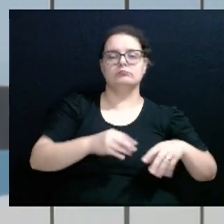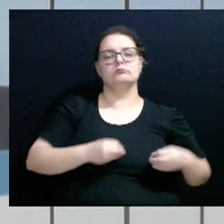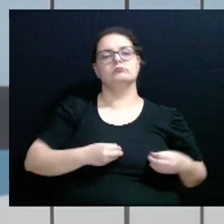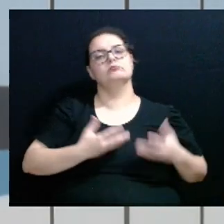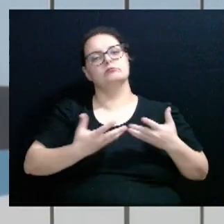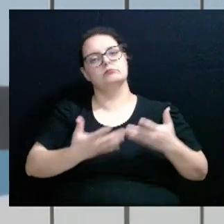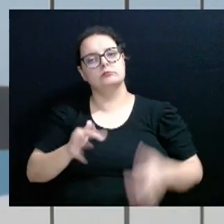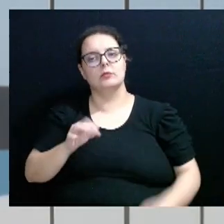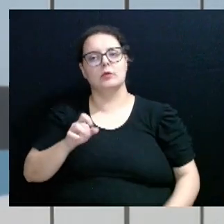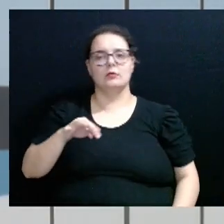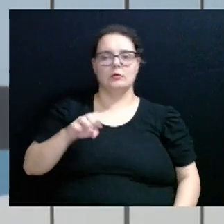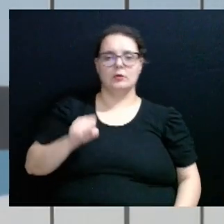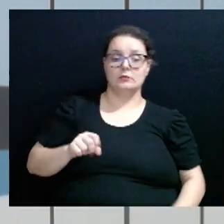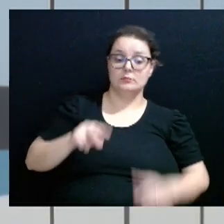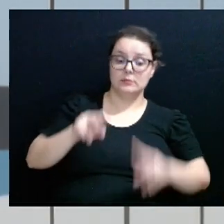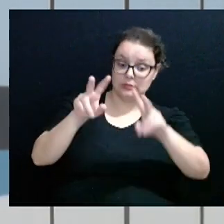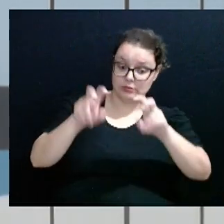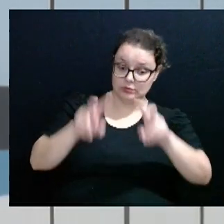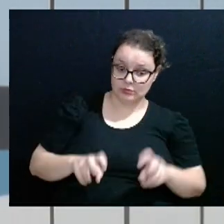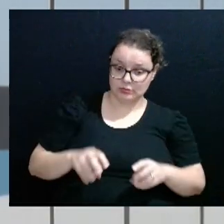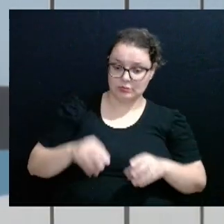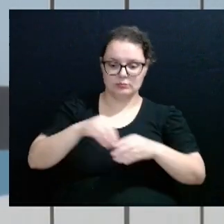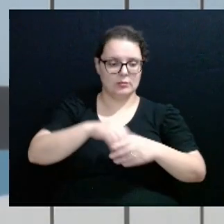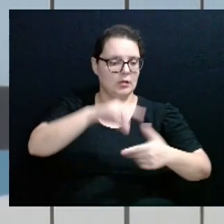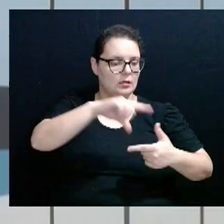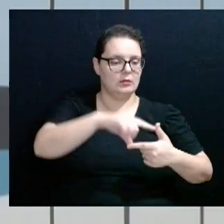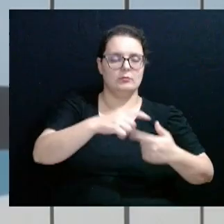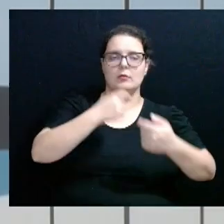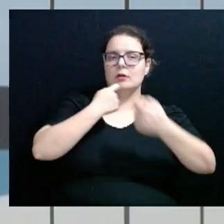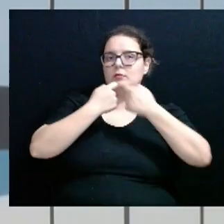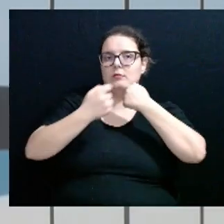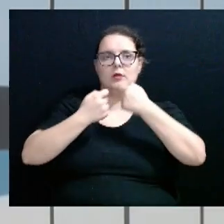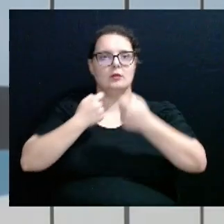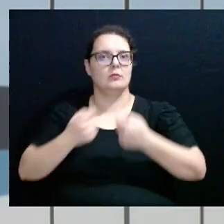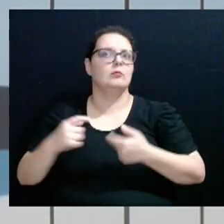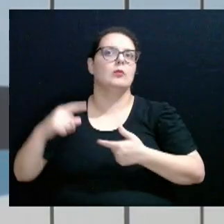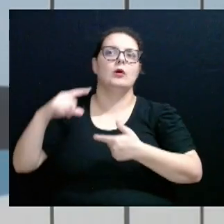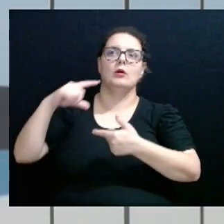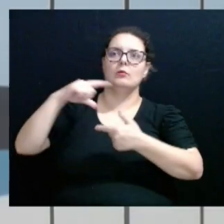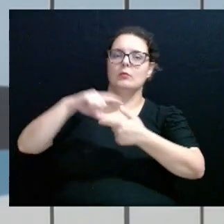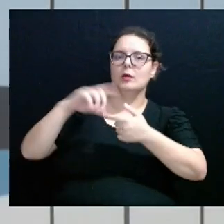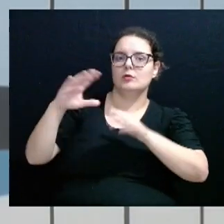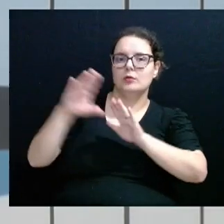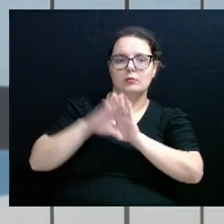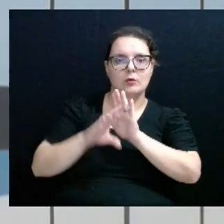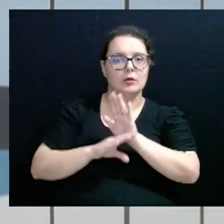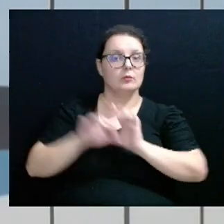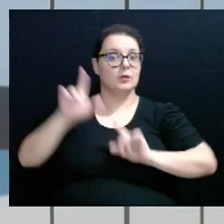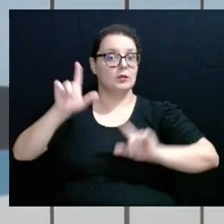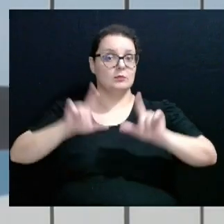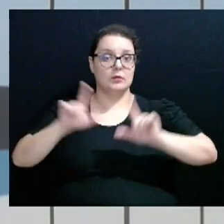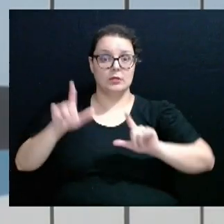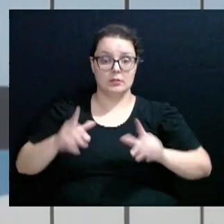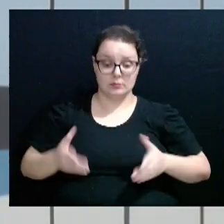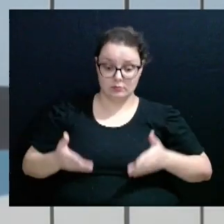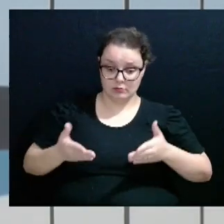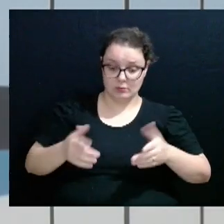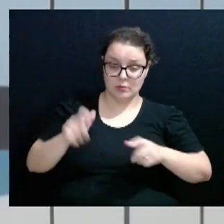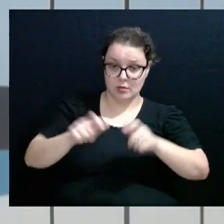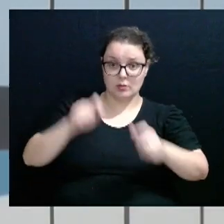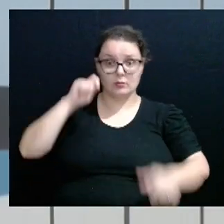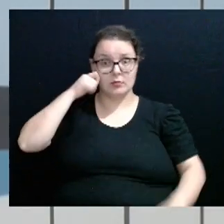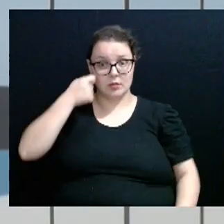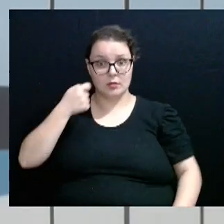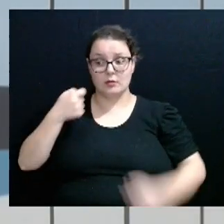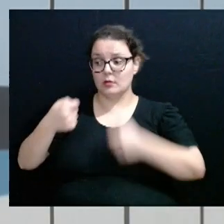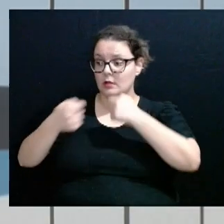temas dentro de quadros de reportagem, quadros de programas de TV, que trazem pessoas negras para serem entrevistadas,